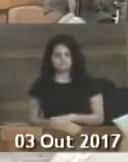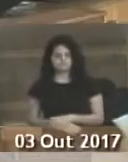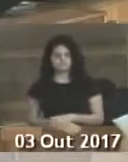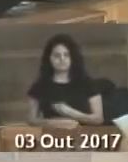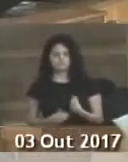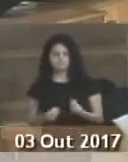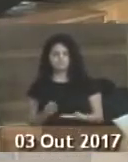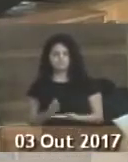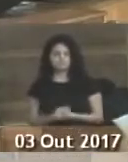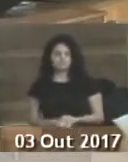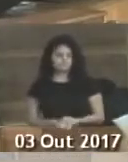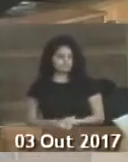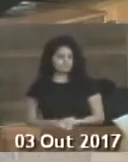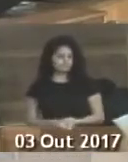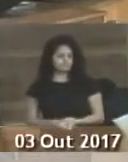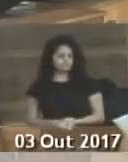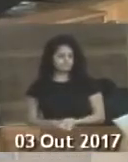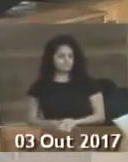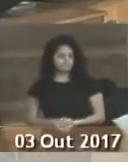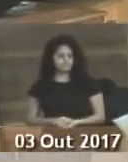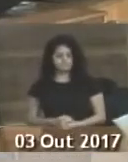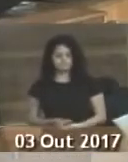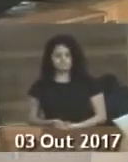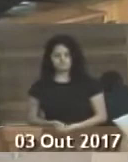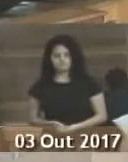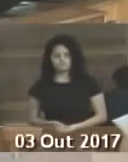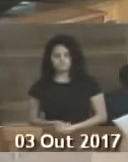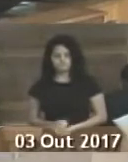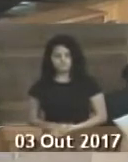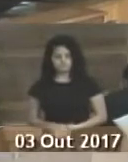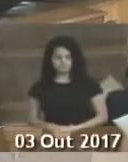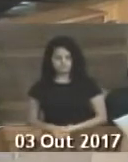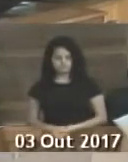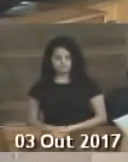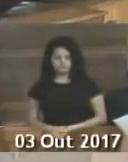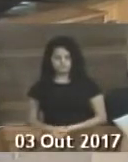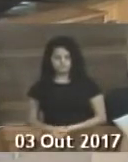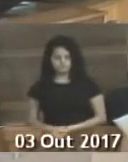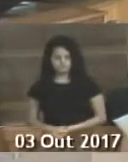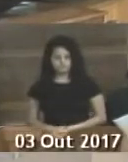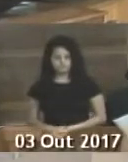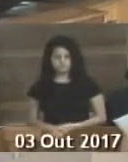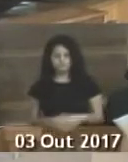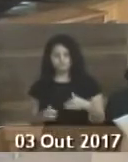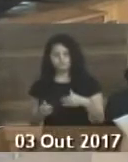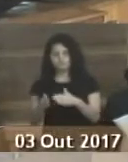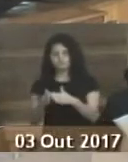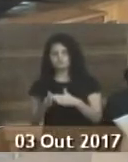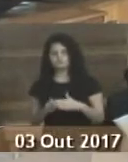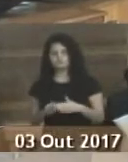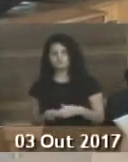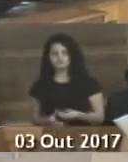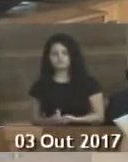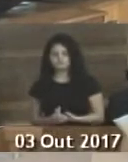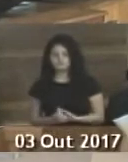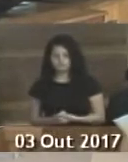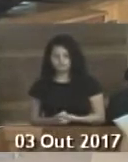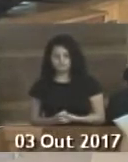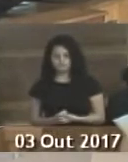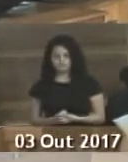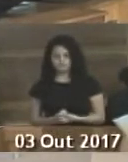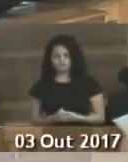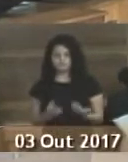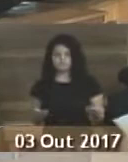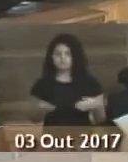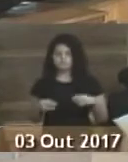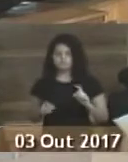até porque na nossa cidade mais de 60% das pessoas são evangélicas. Eu solicitei ao artista, que apesar de não ter nascido